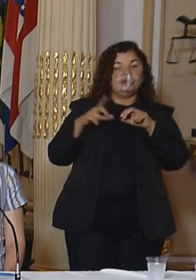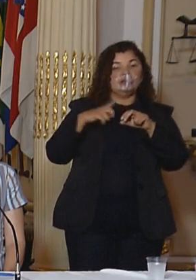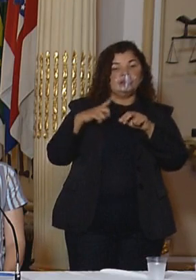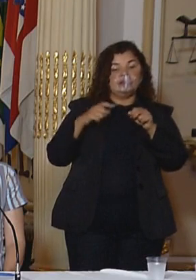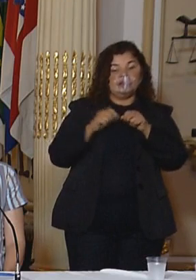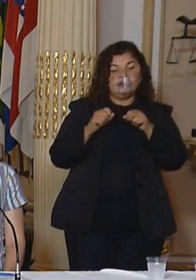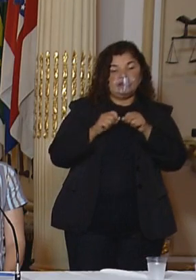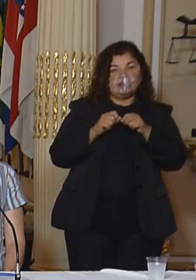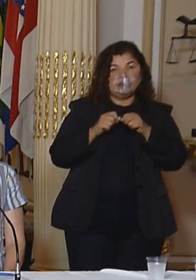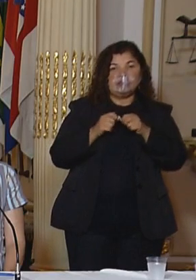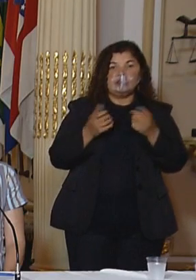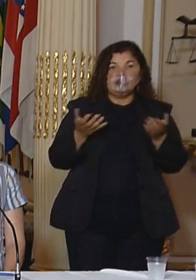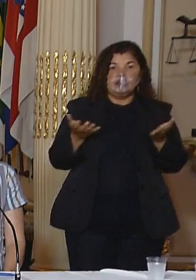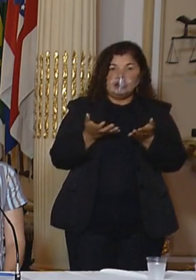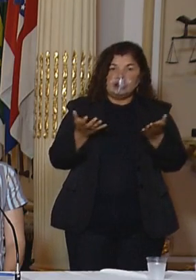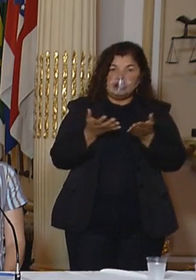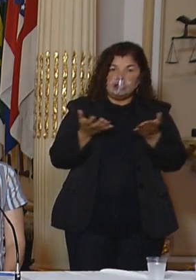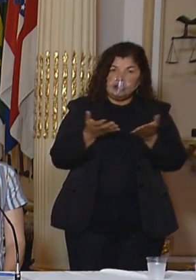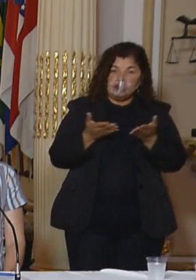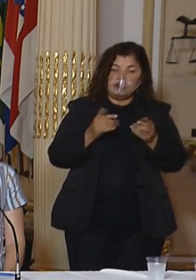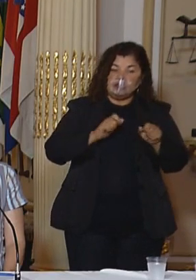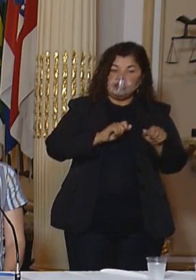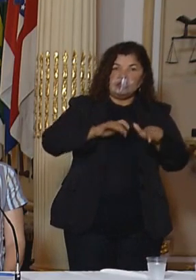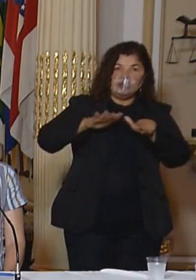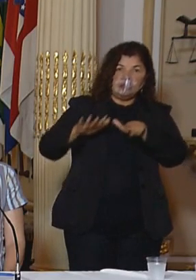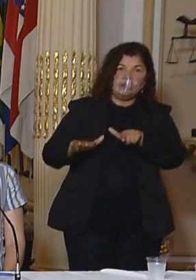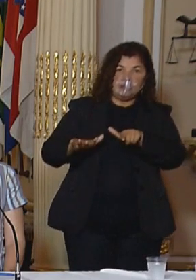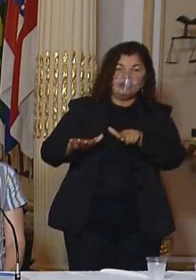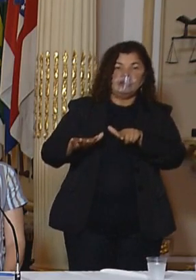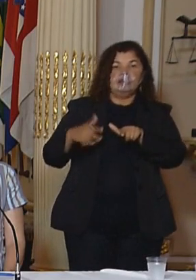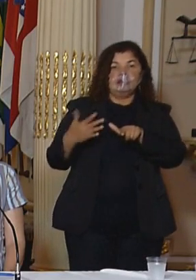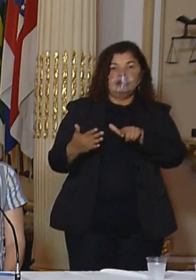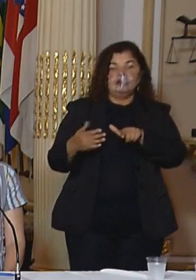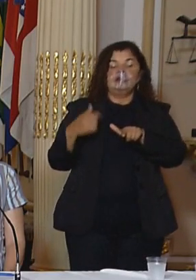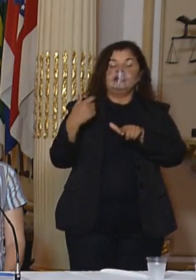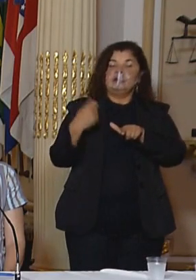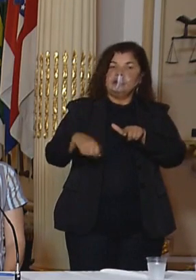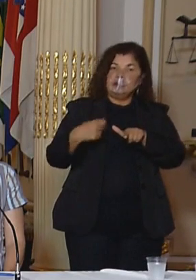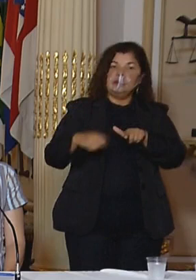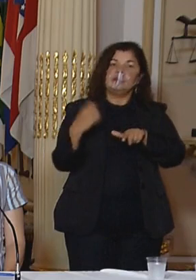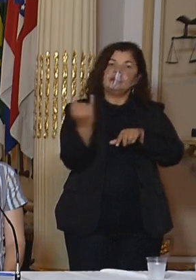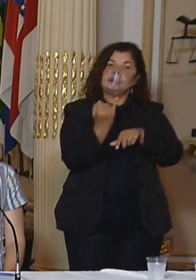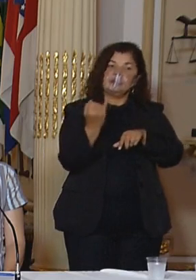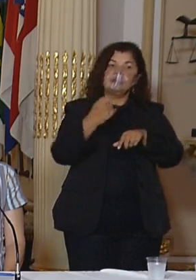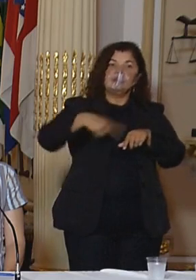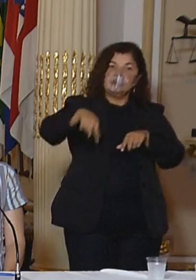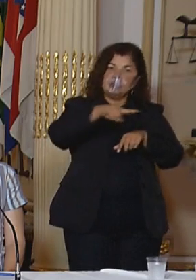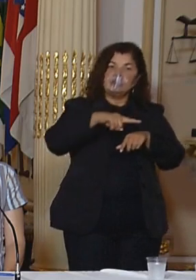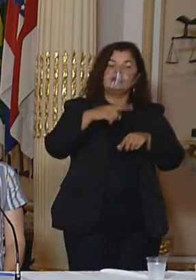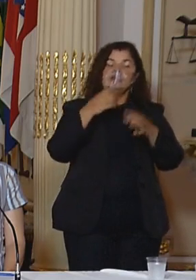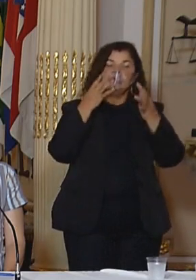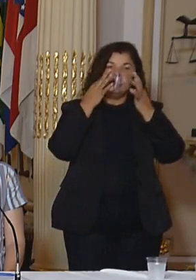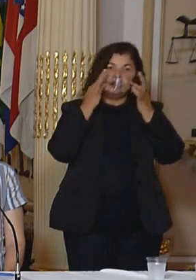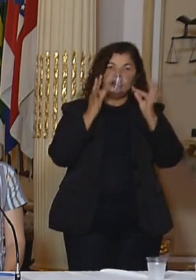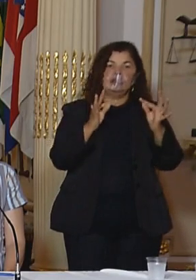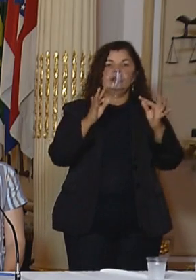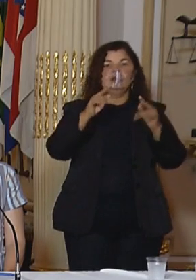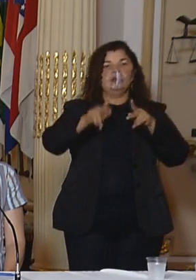fazendo como sociedade nesta semana. Então, é fundamental que as pessoas atentem